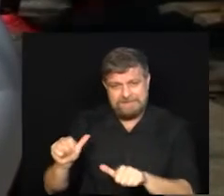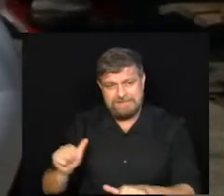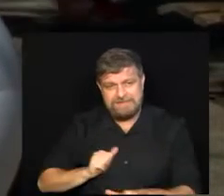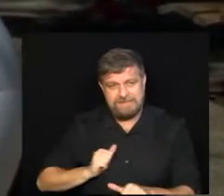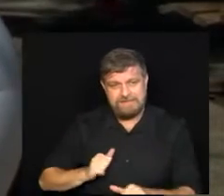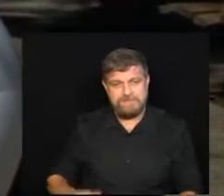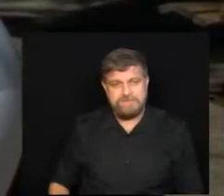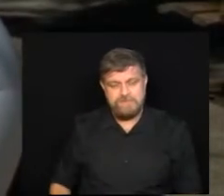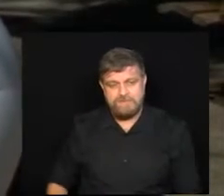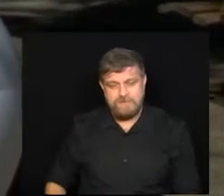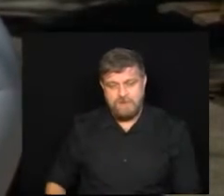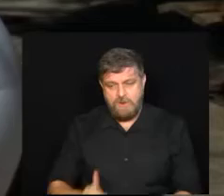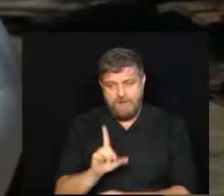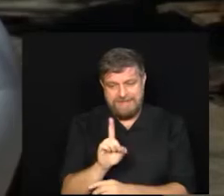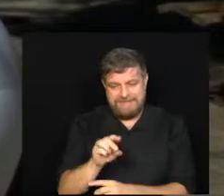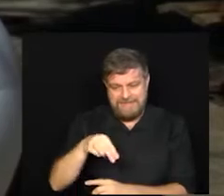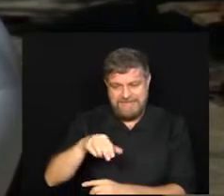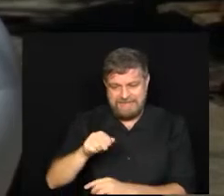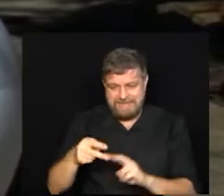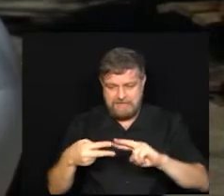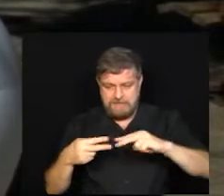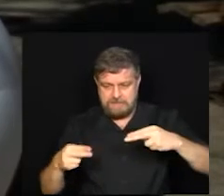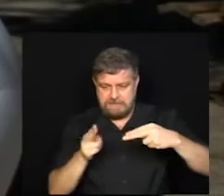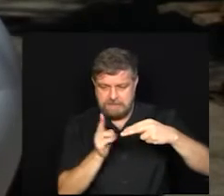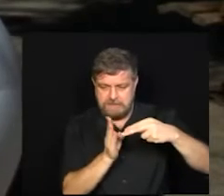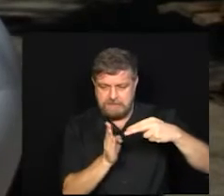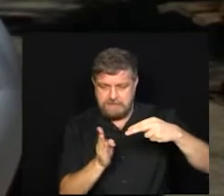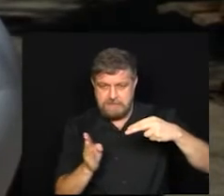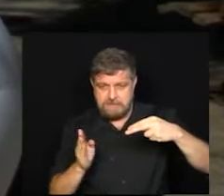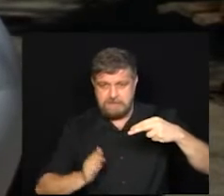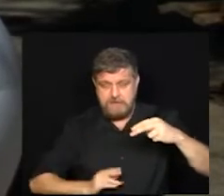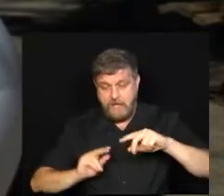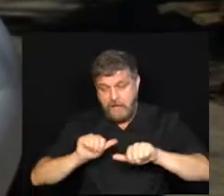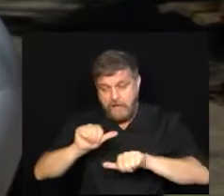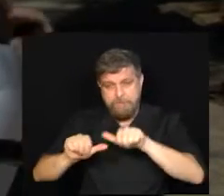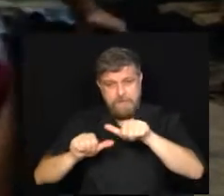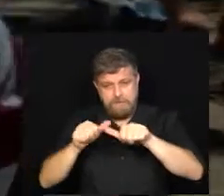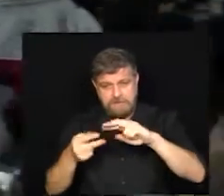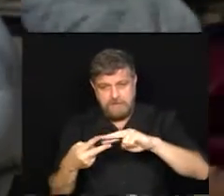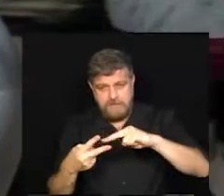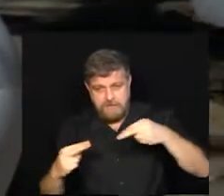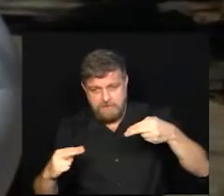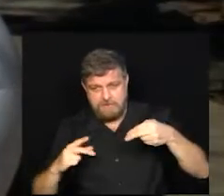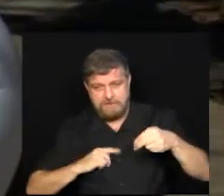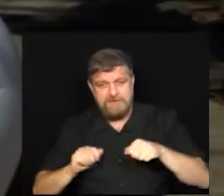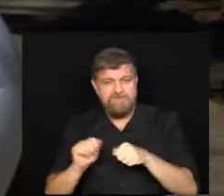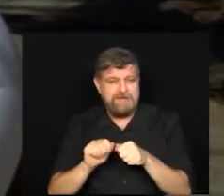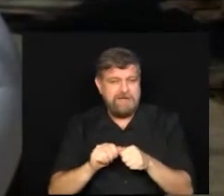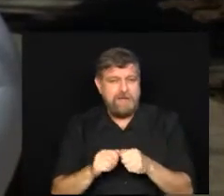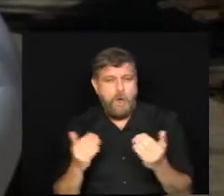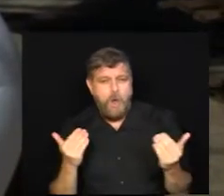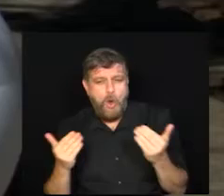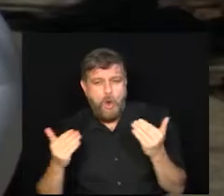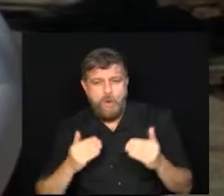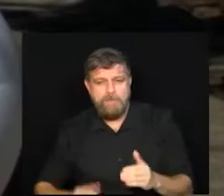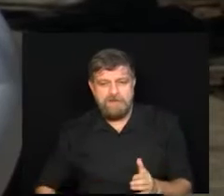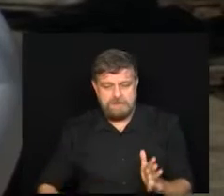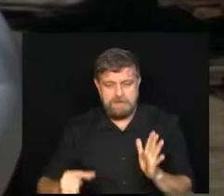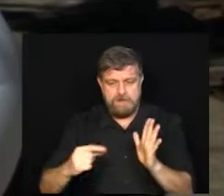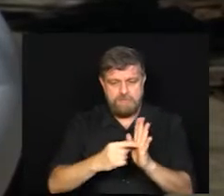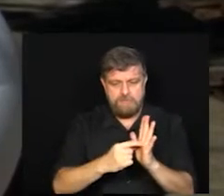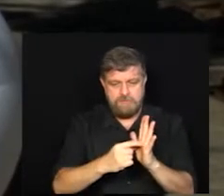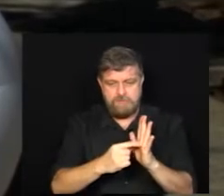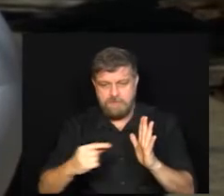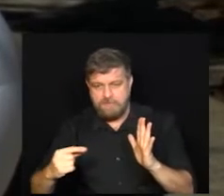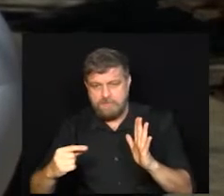dentro do DNA da célula que não deveria estar acontecendo. É como se fosse um interruptor que deveria estar desligado e por algum motivo, em